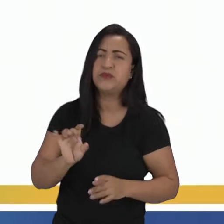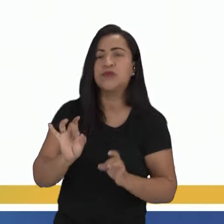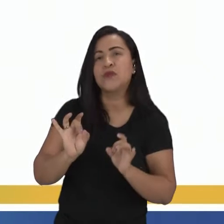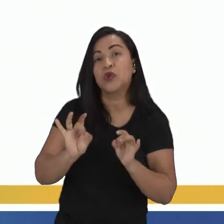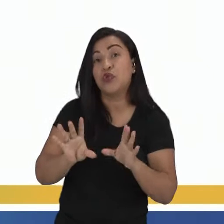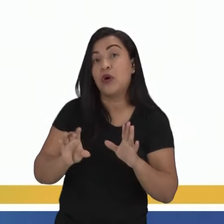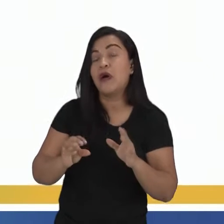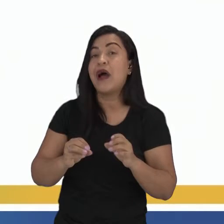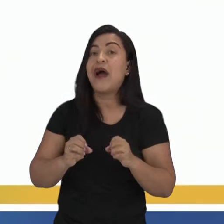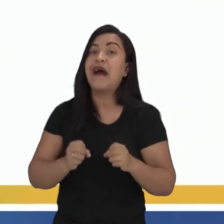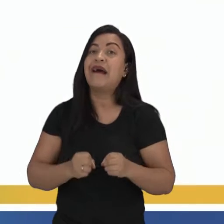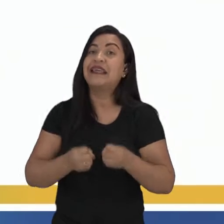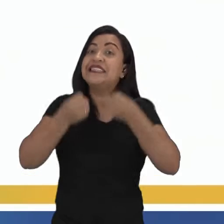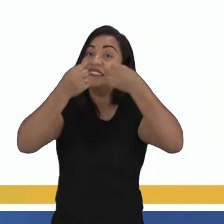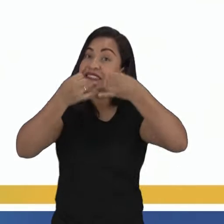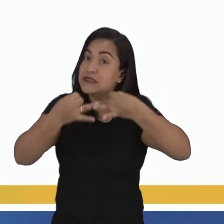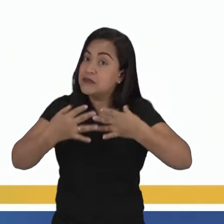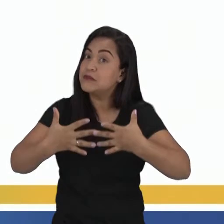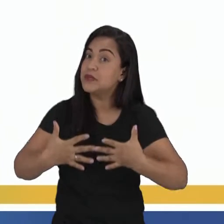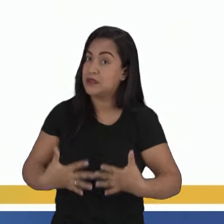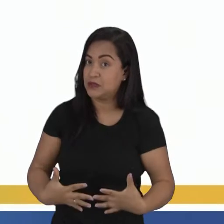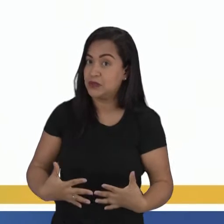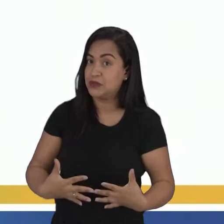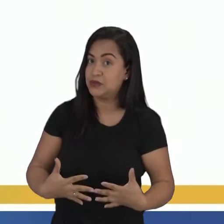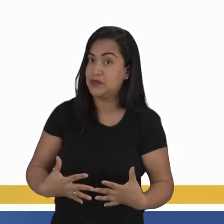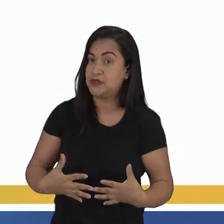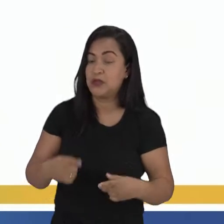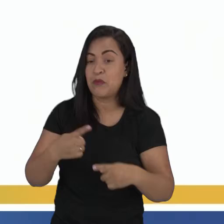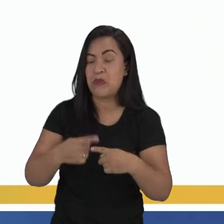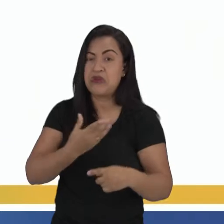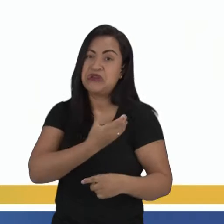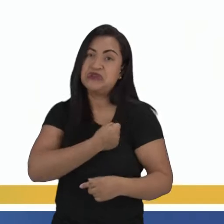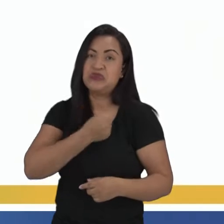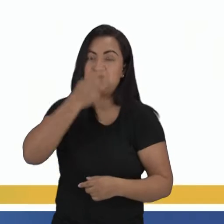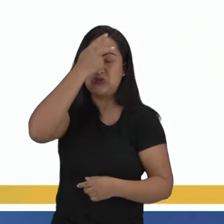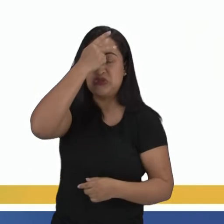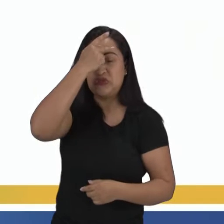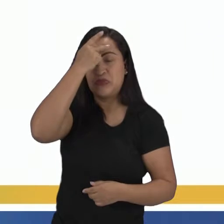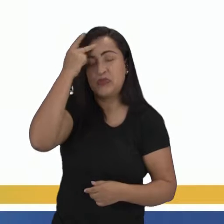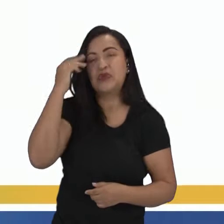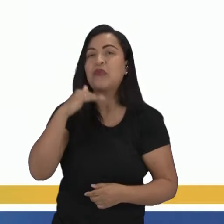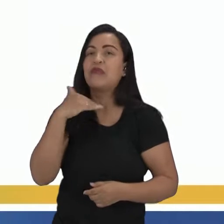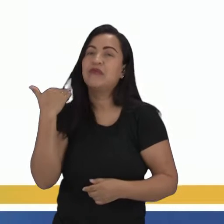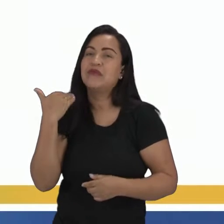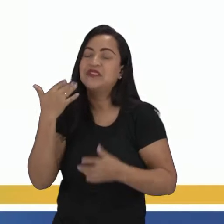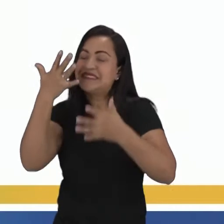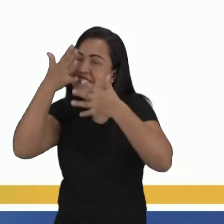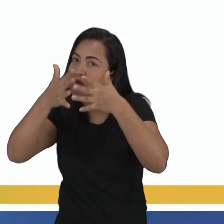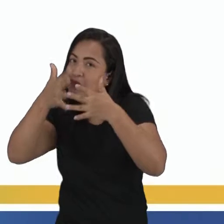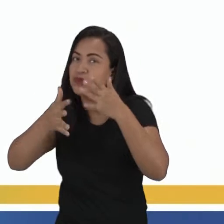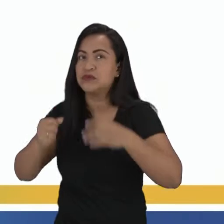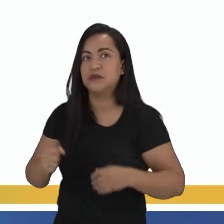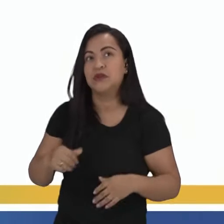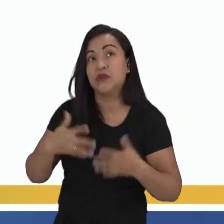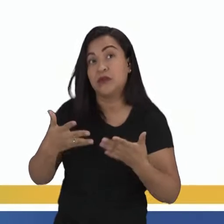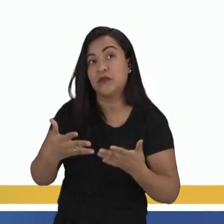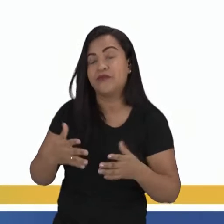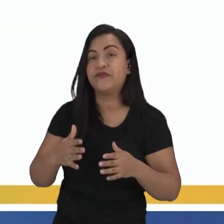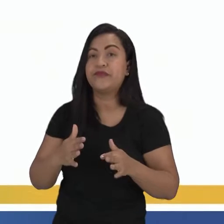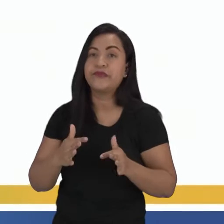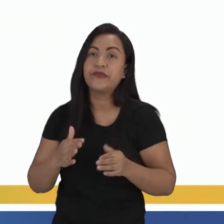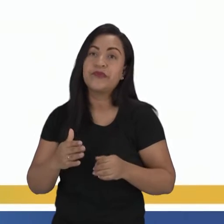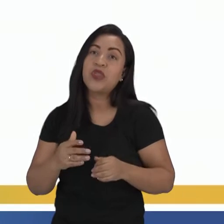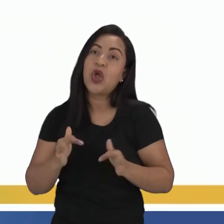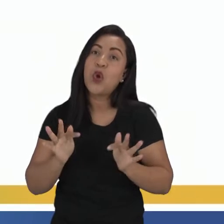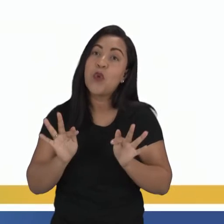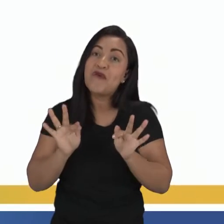temos algo tão exato assim. Isso são estimativas. O período aí, então, como eu comentei anteriormente, é o final da